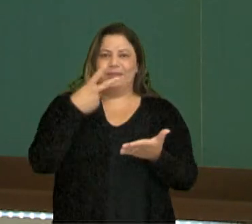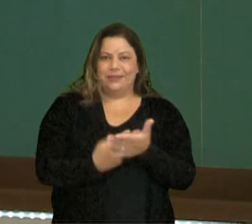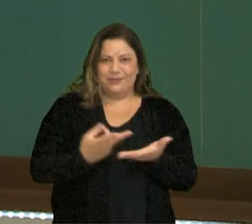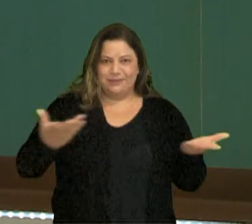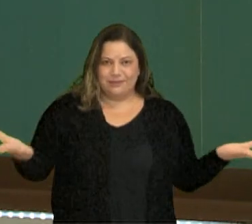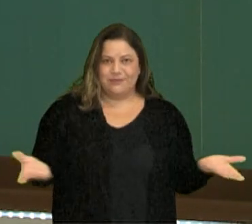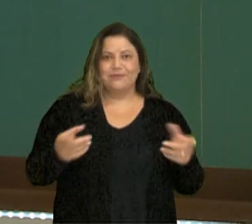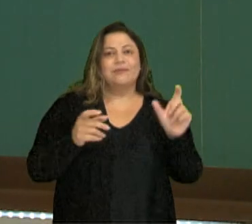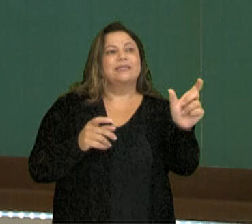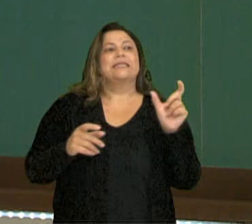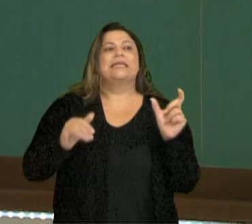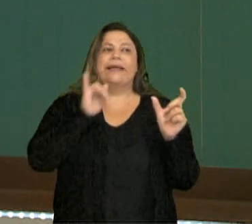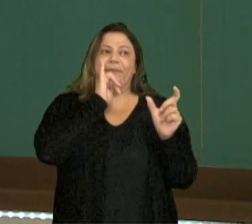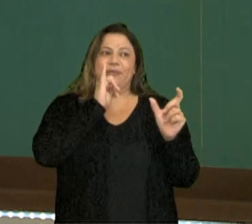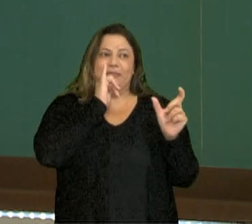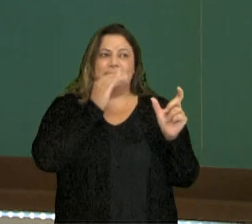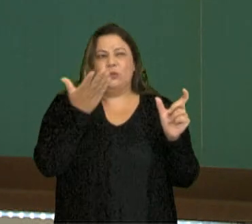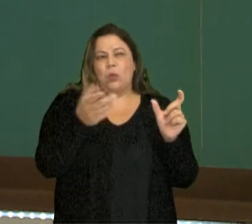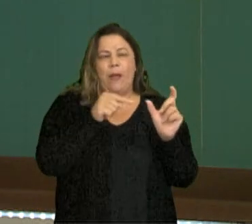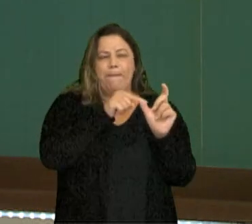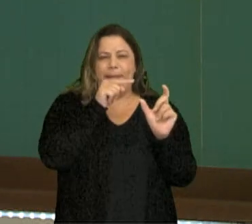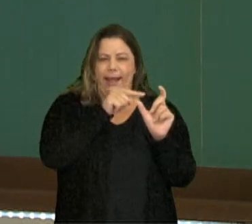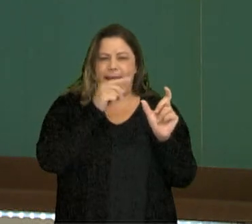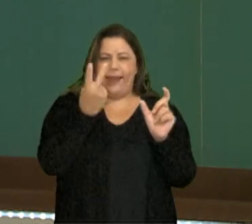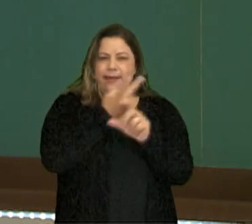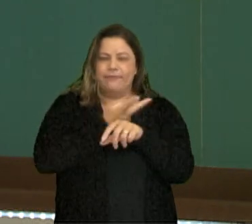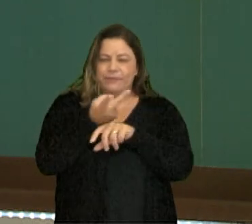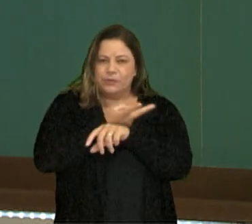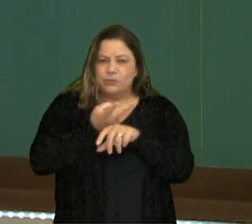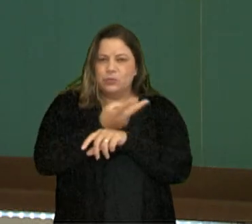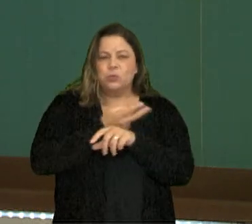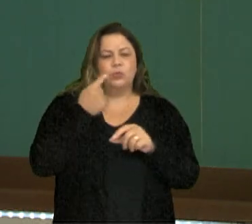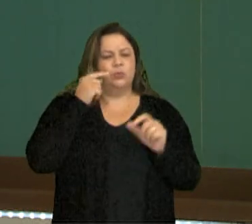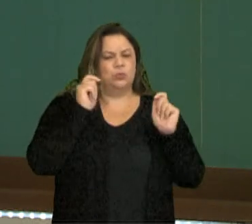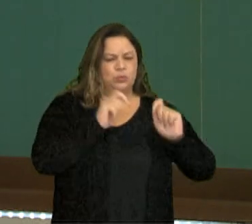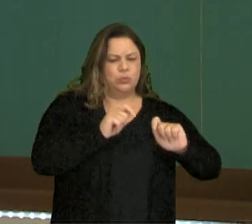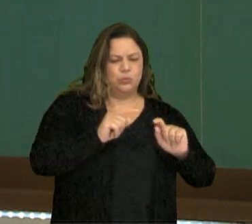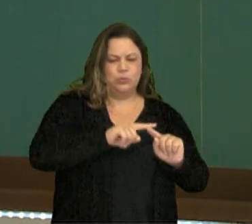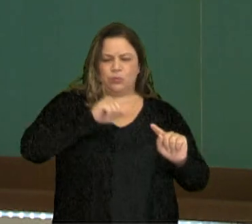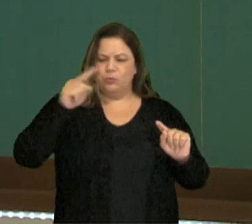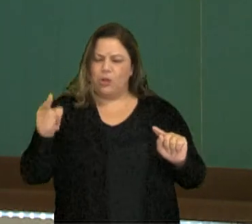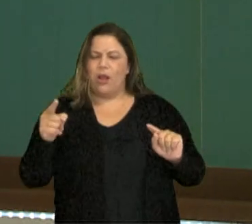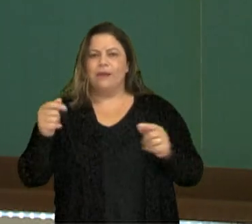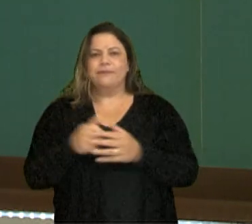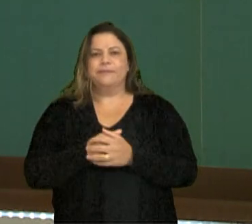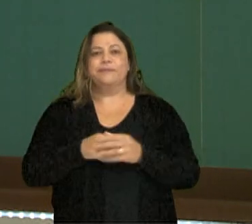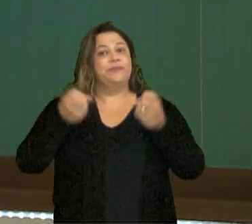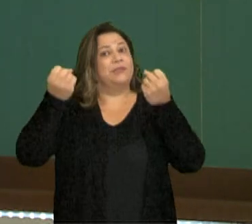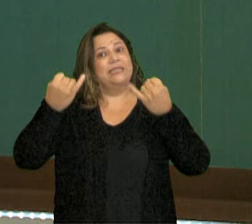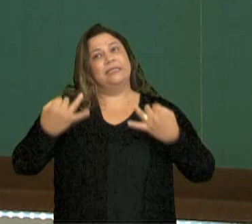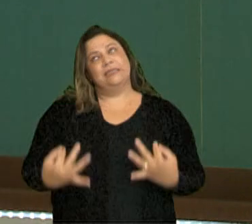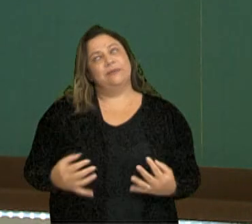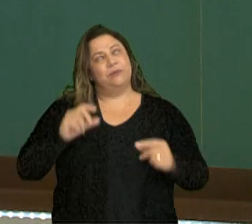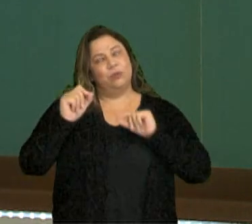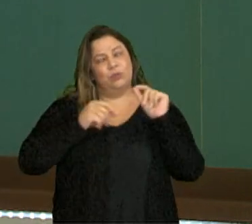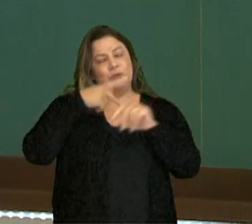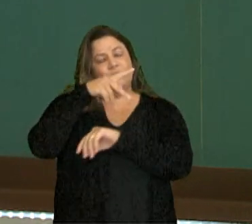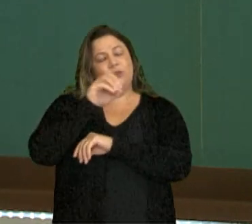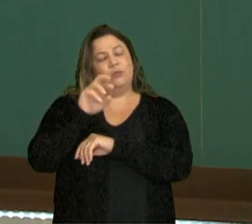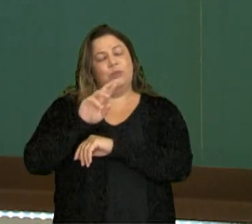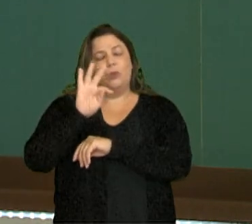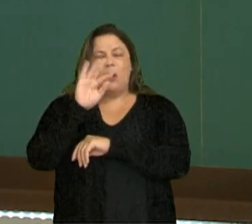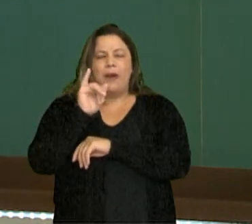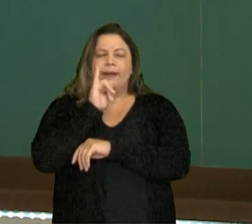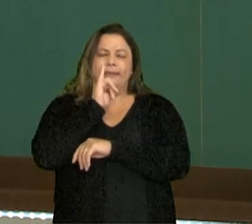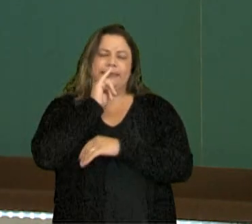palavra door. Você vai lá na parte de inglês e vai estar lá porta. Não vai estar te explicando o que é uma porta,